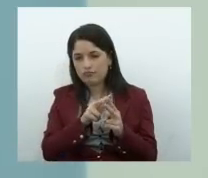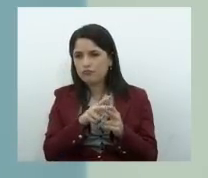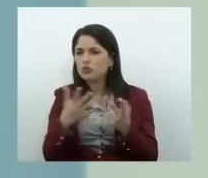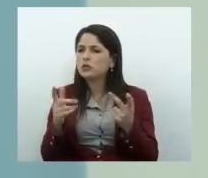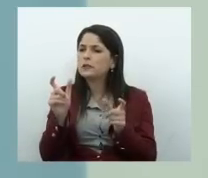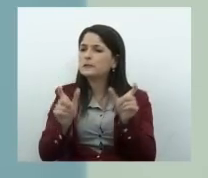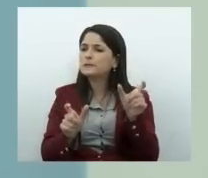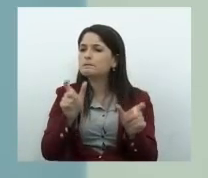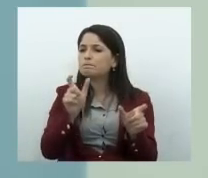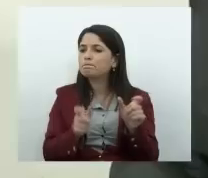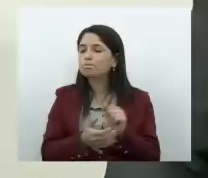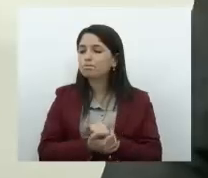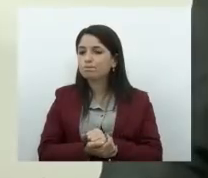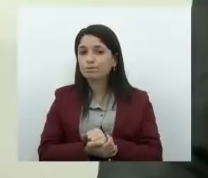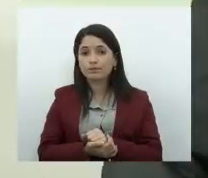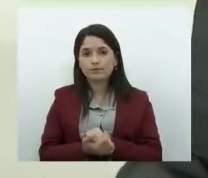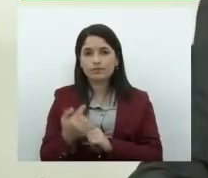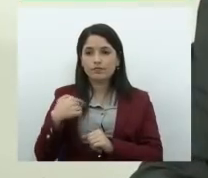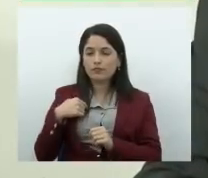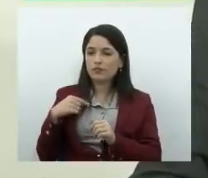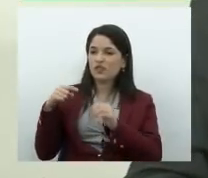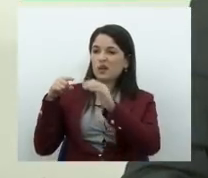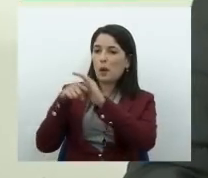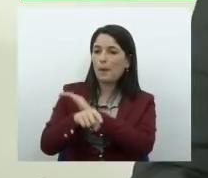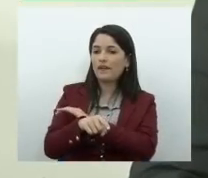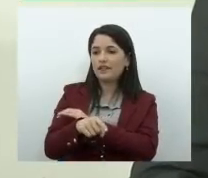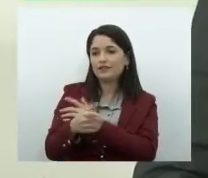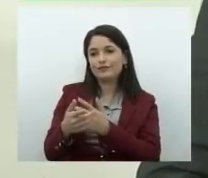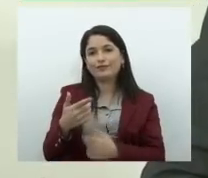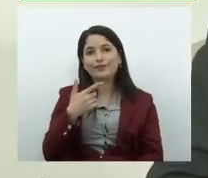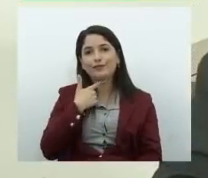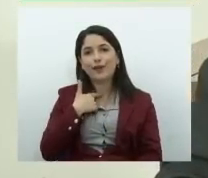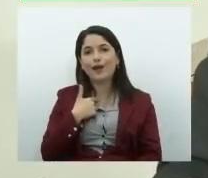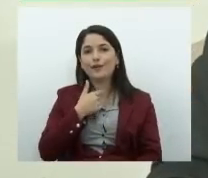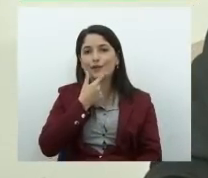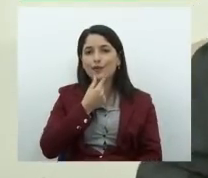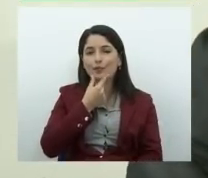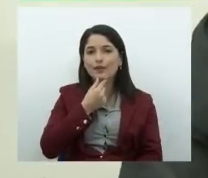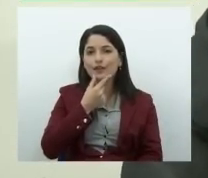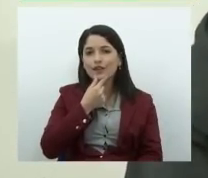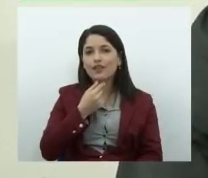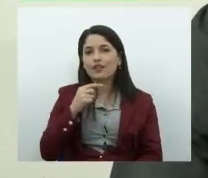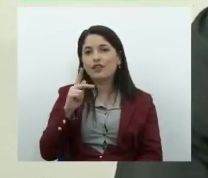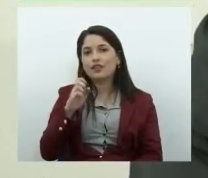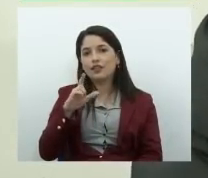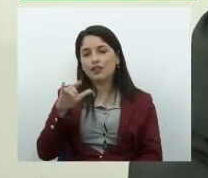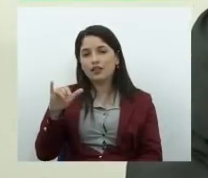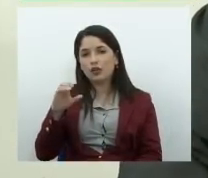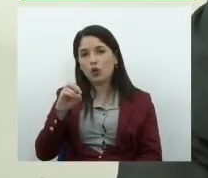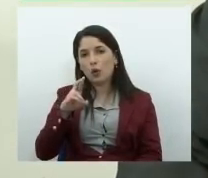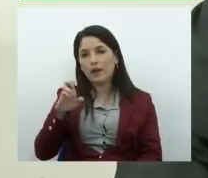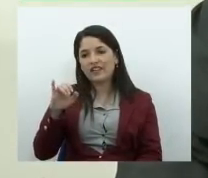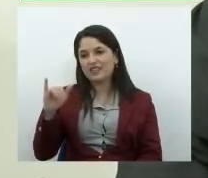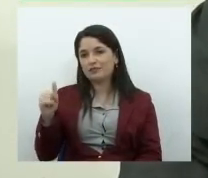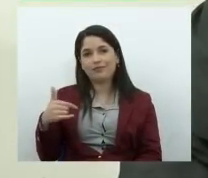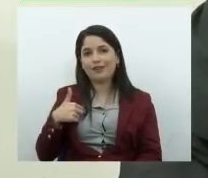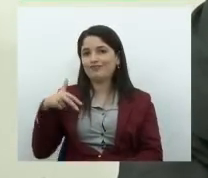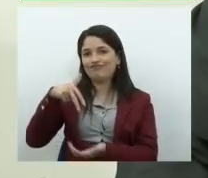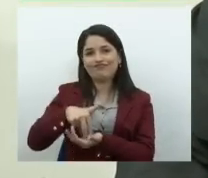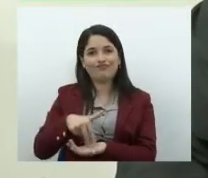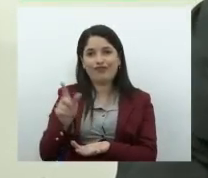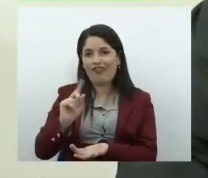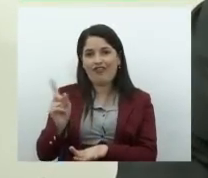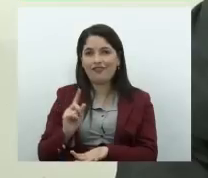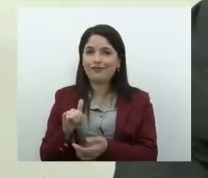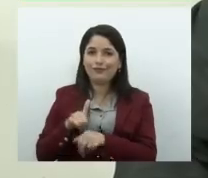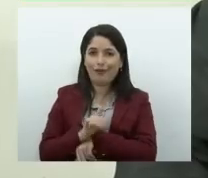questão. Eu gostaria de dirigir ao candidato Eli Correia, mas, infelizmente, ele não veio. Se furtou ao debate. Então,